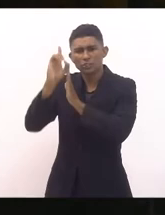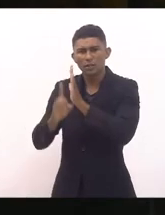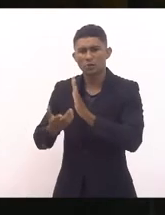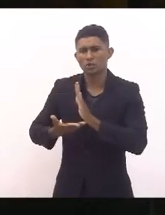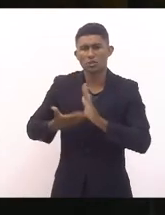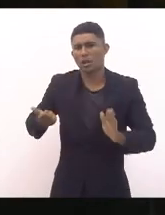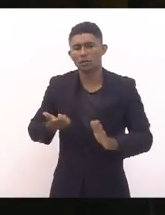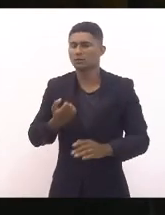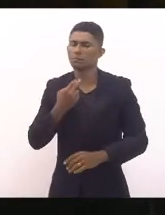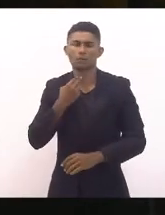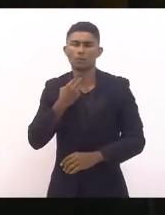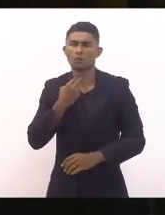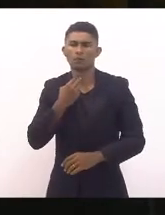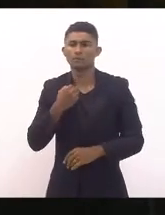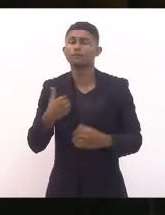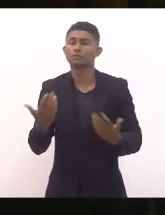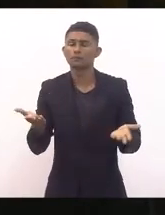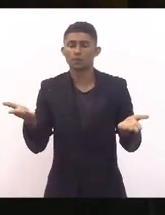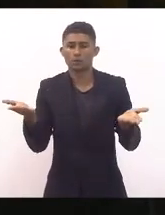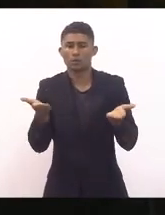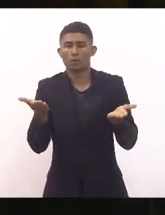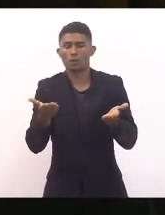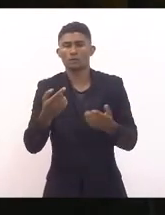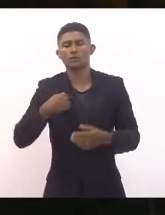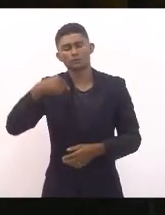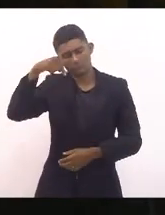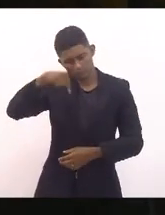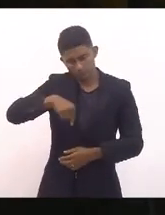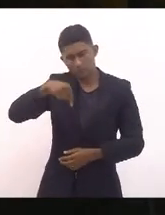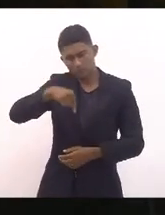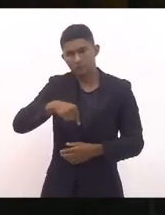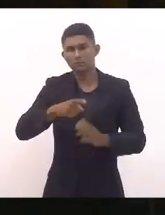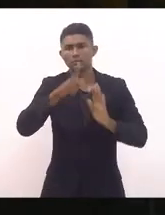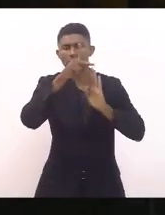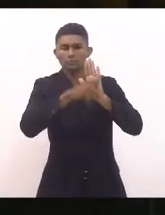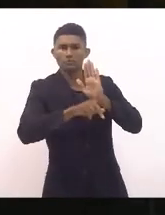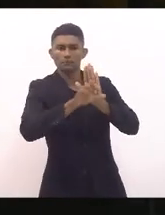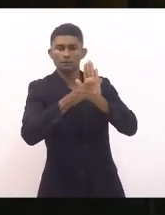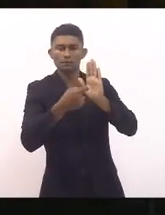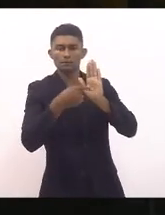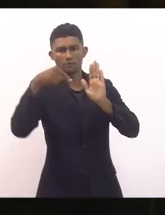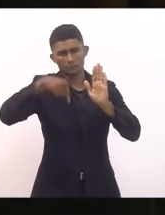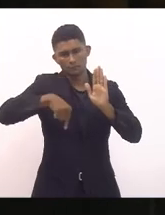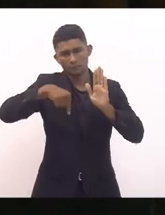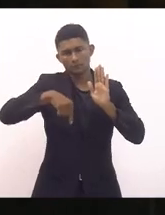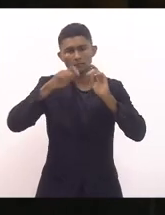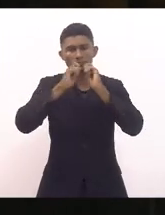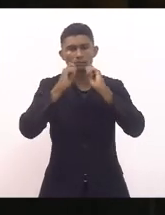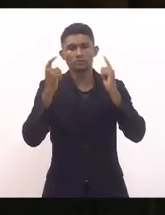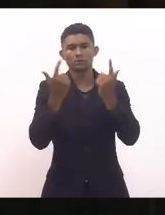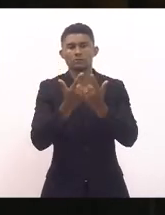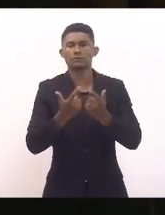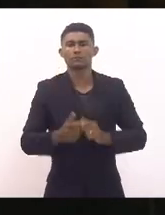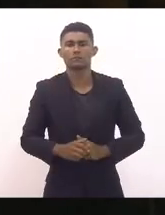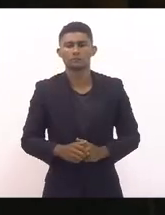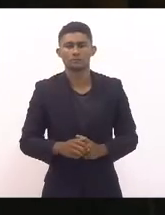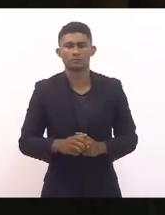inadmissível. Então, hoje, eu protocolei um projeto de lei nesta casa,